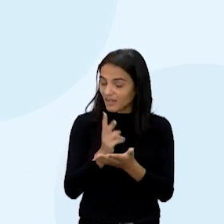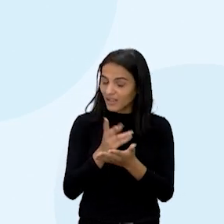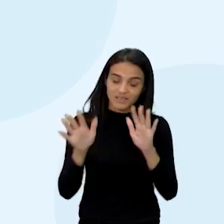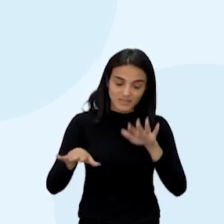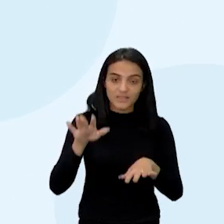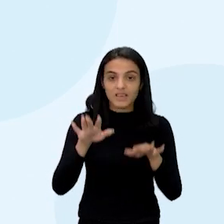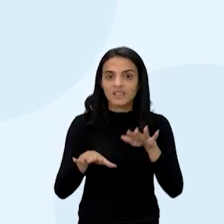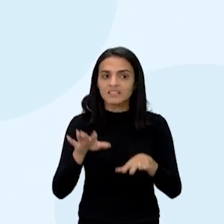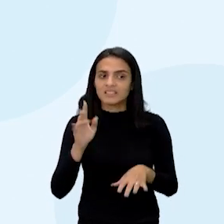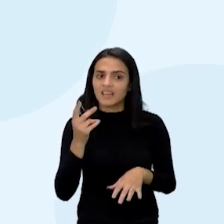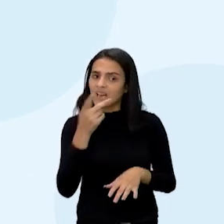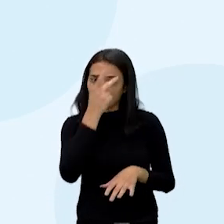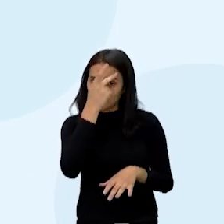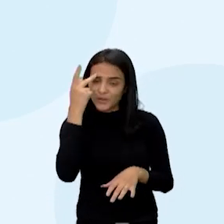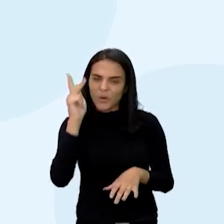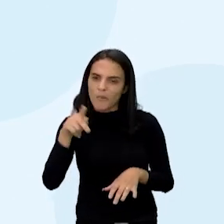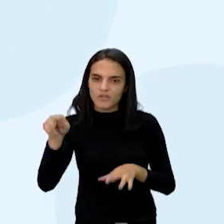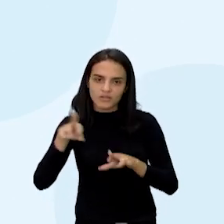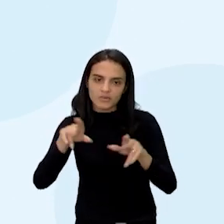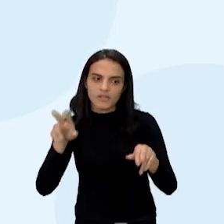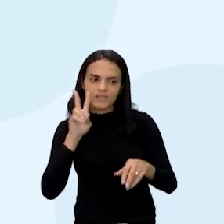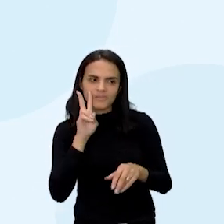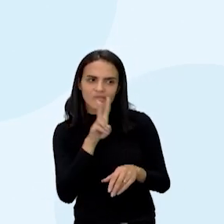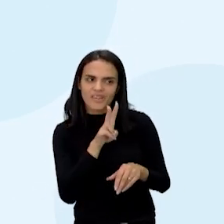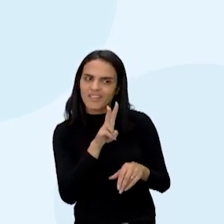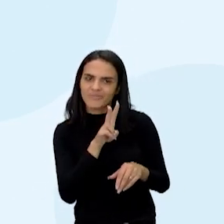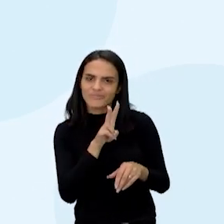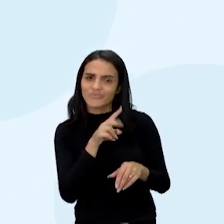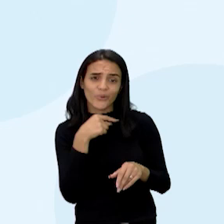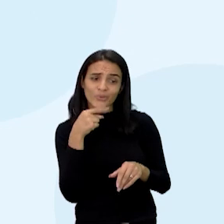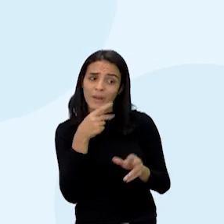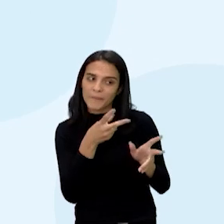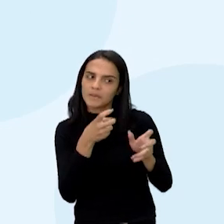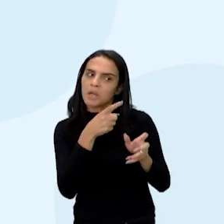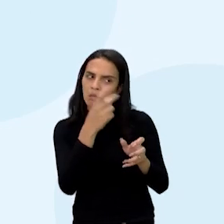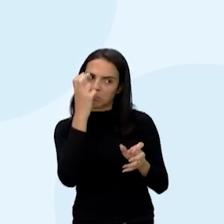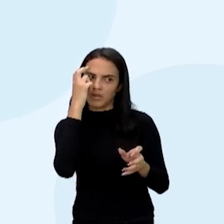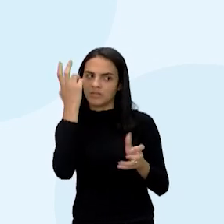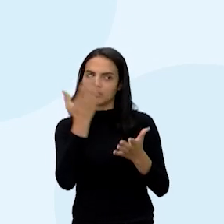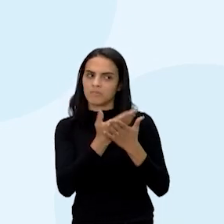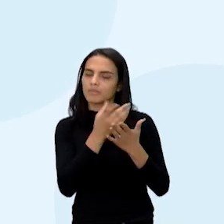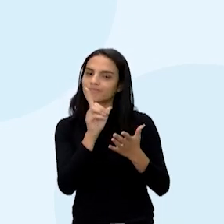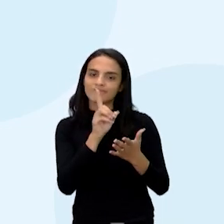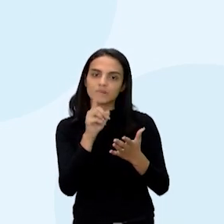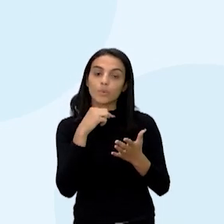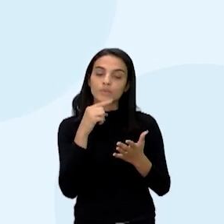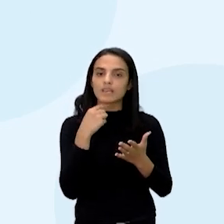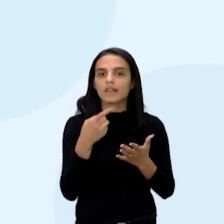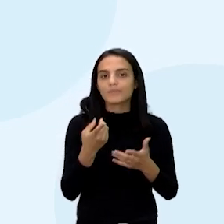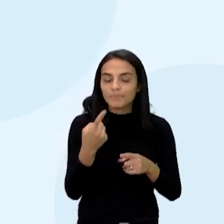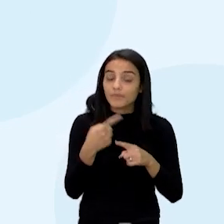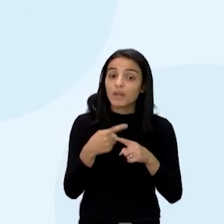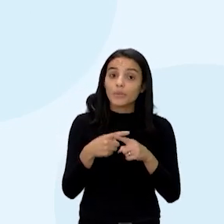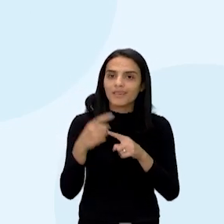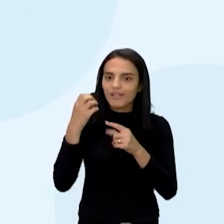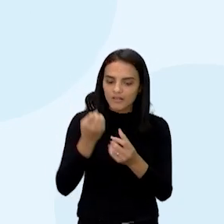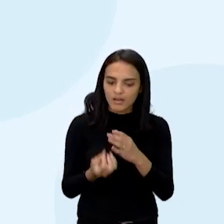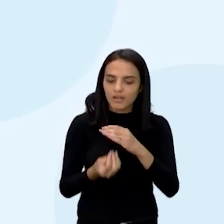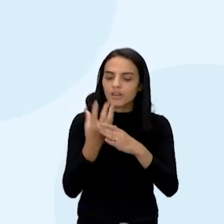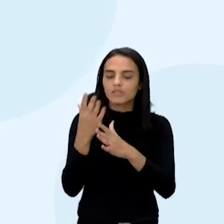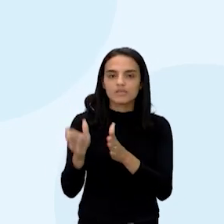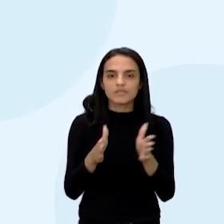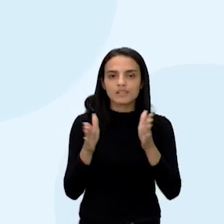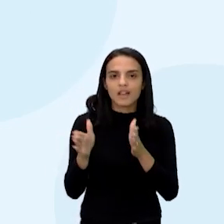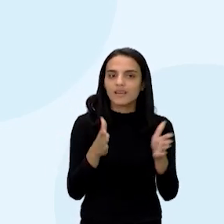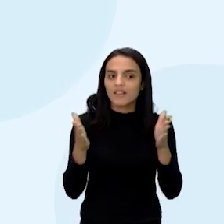não consegue observar muito essas características em sala de aula, porque, muitas vezes, esse construto da criatividade, ele acaba